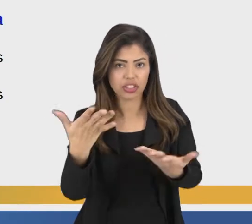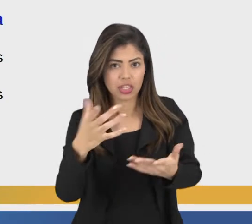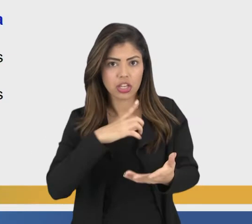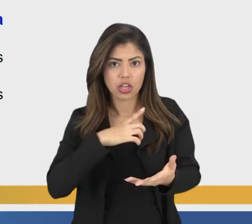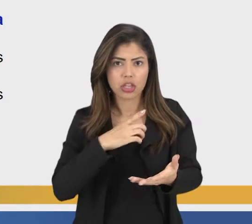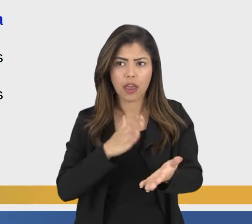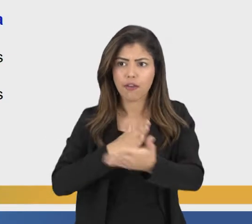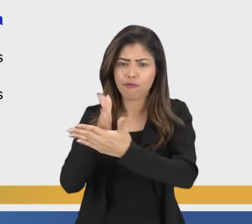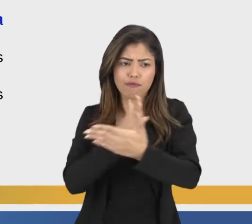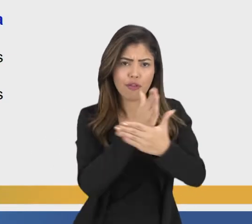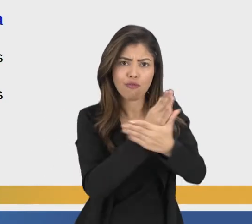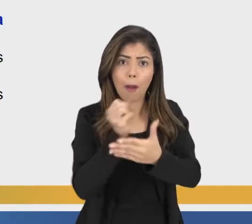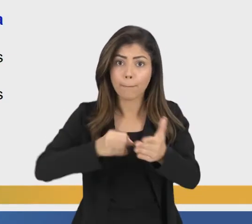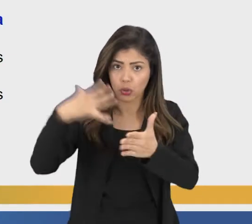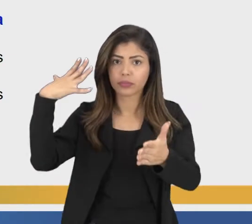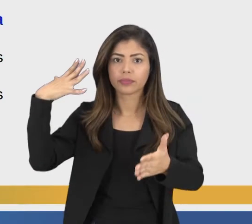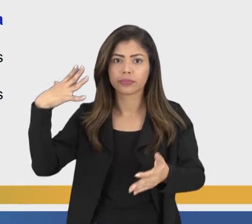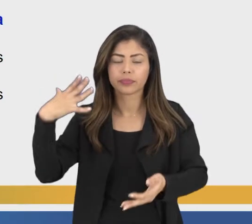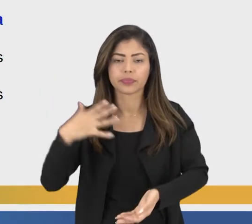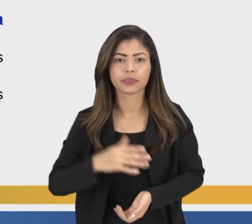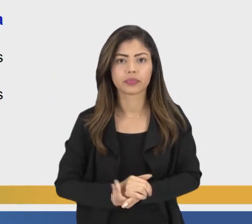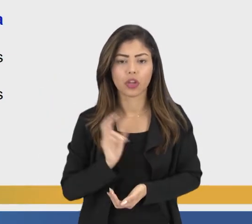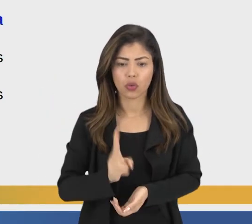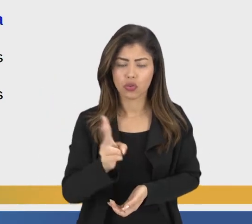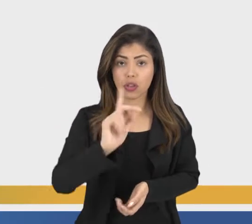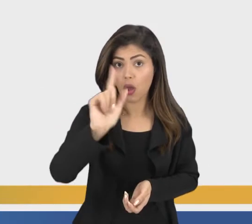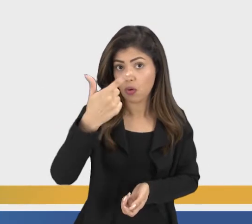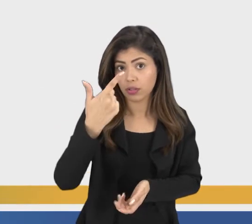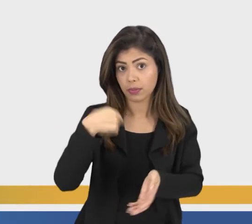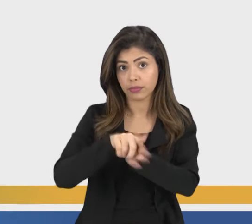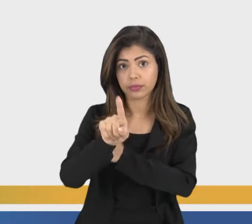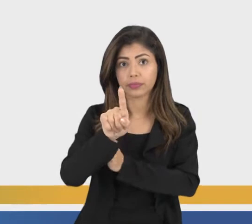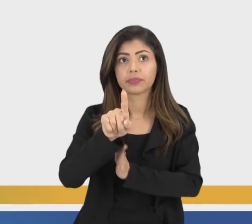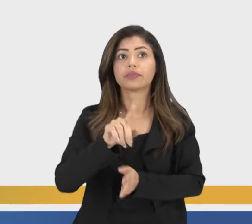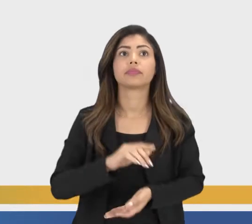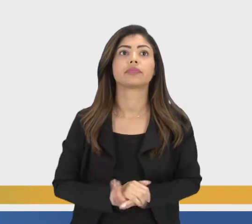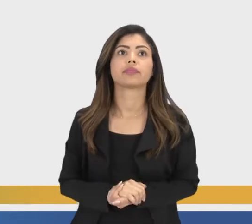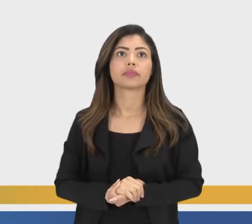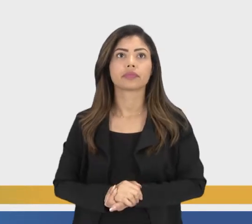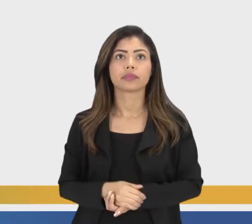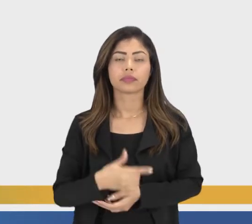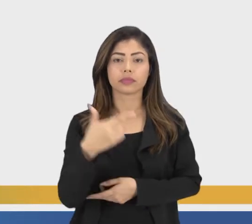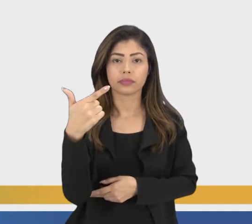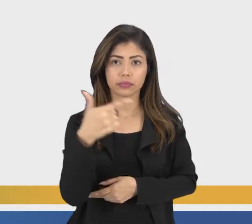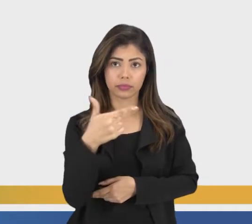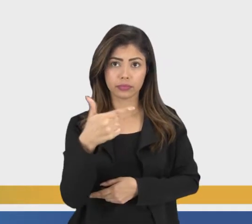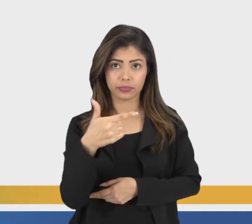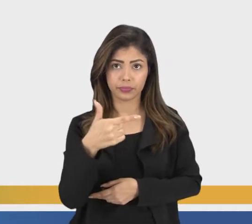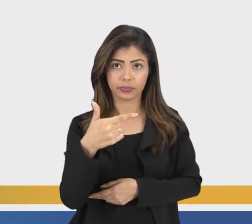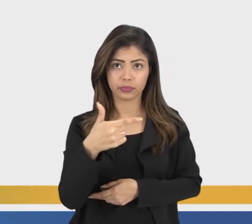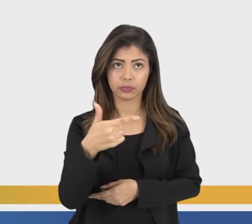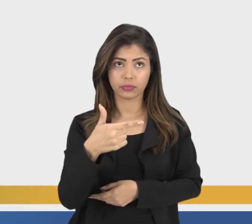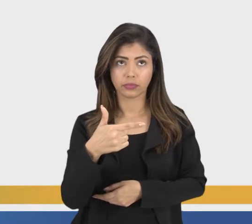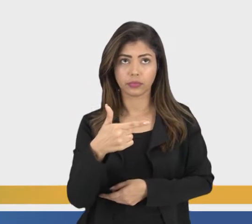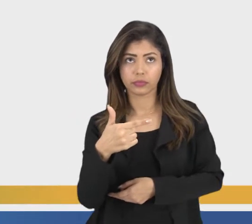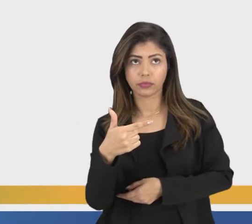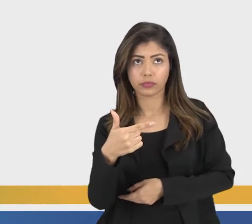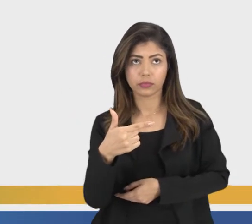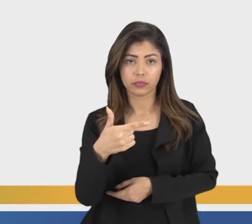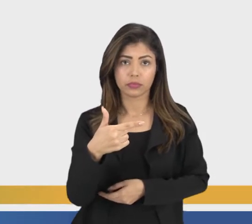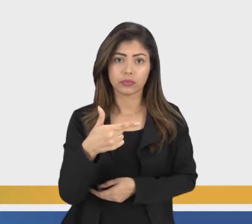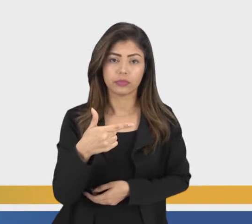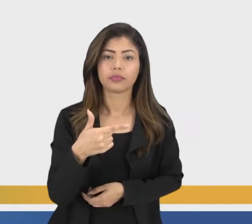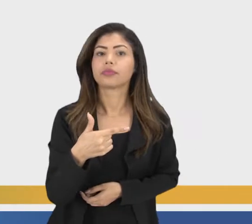tipo de fluxo. Vamos avançar? Mais uma questão. A nossa questão de número 2. Enem